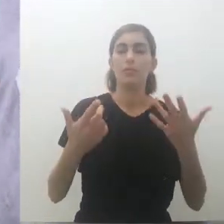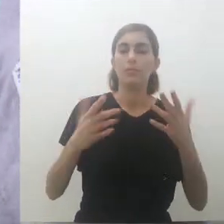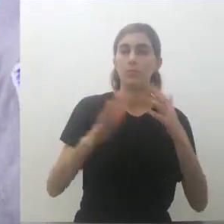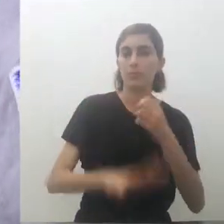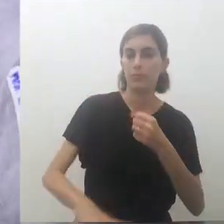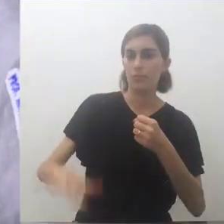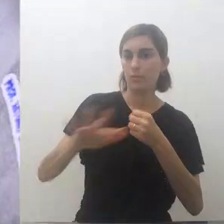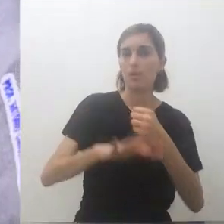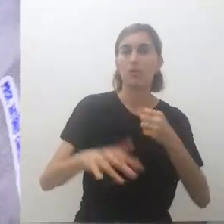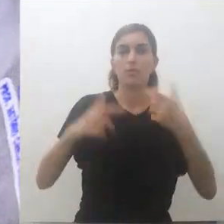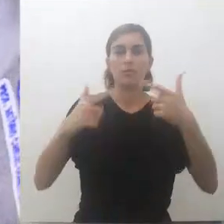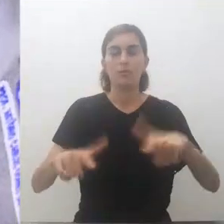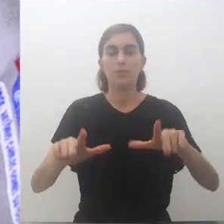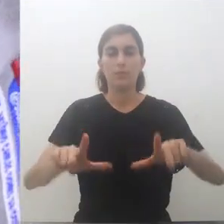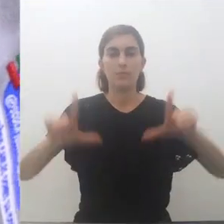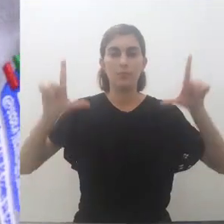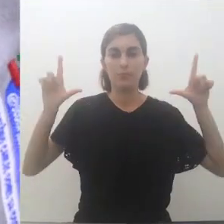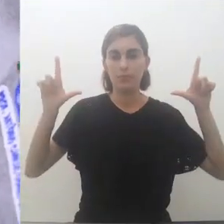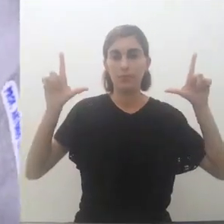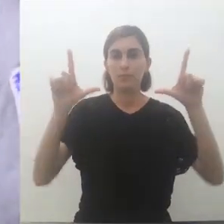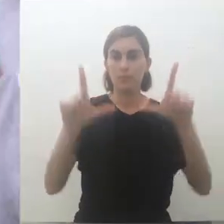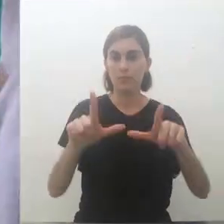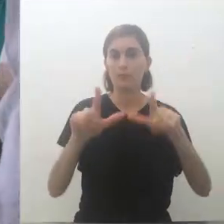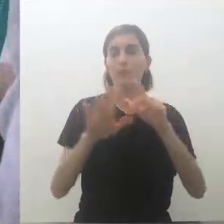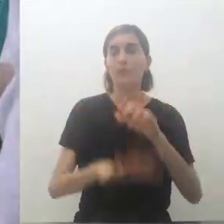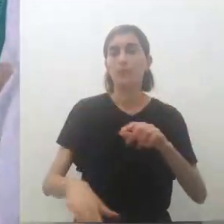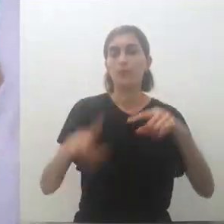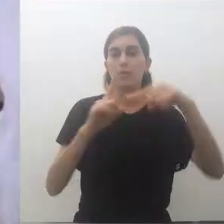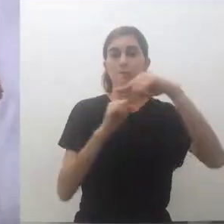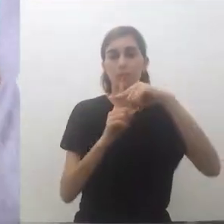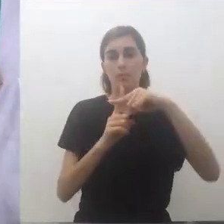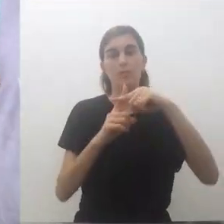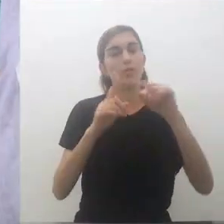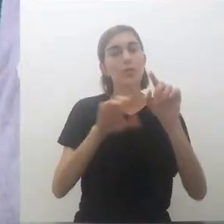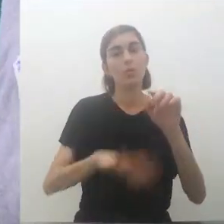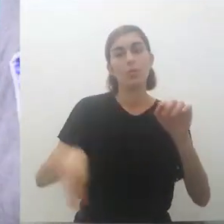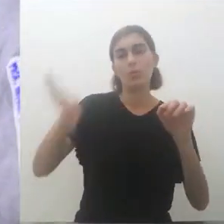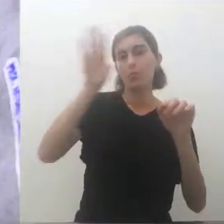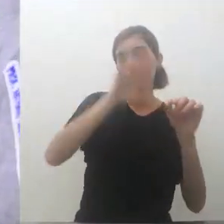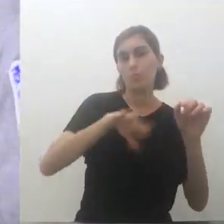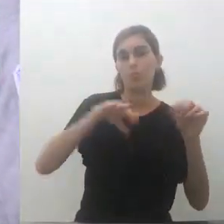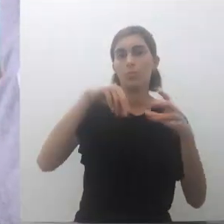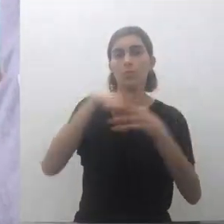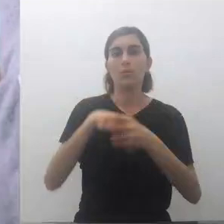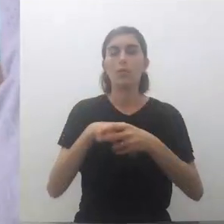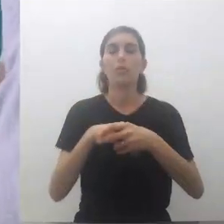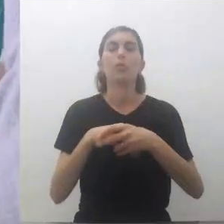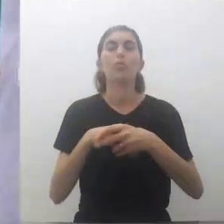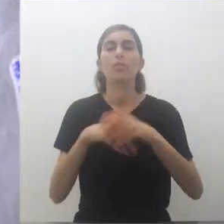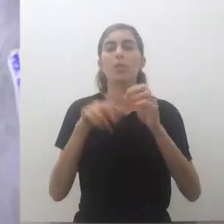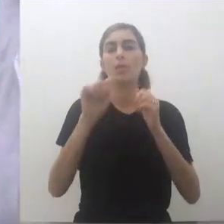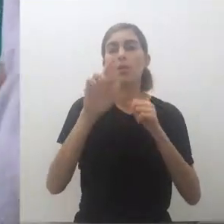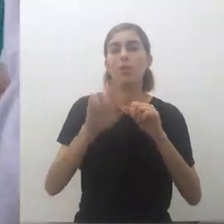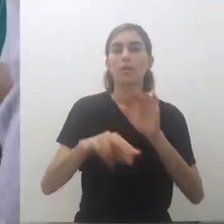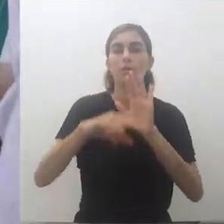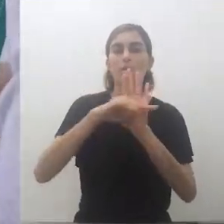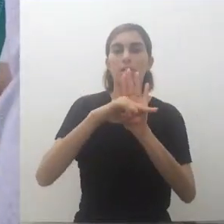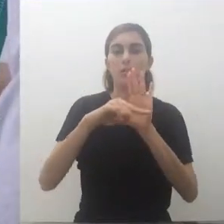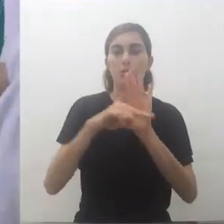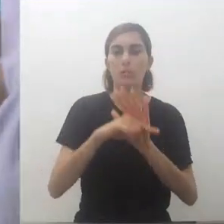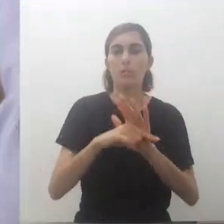espaço, sendo a área preenchida, positiva, e o entorno sendo a área negativa,